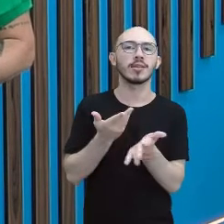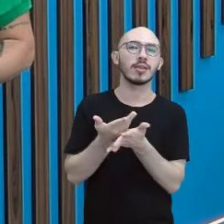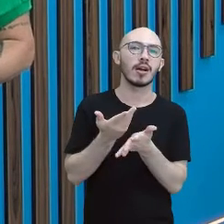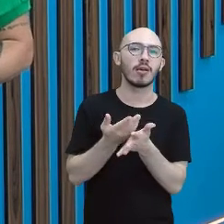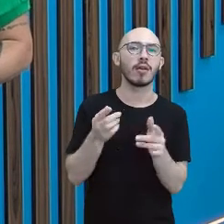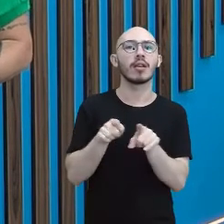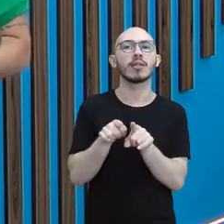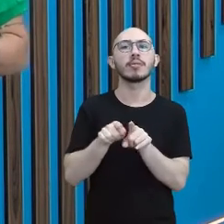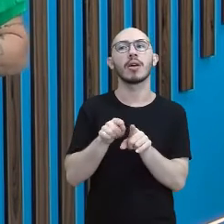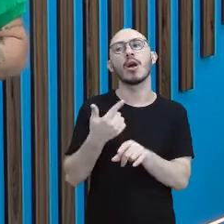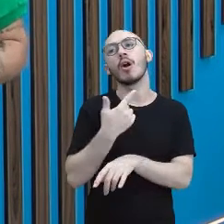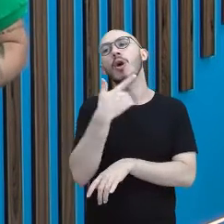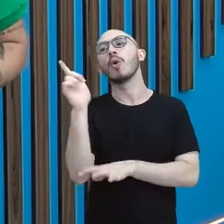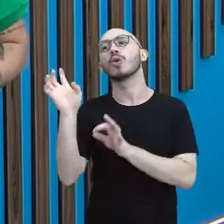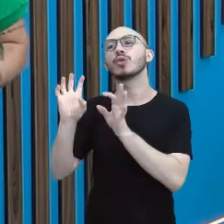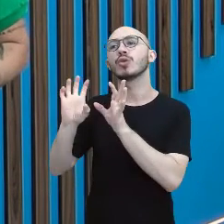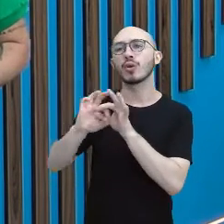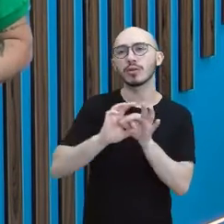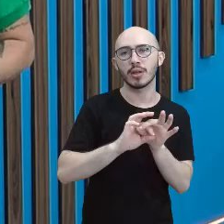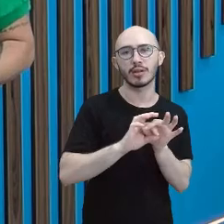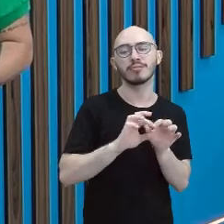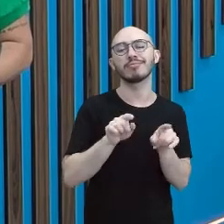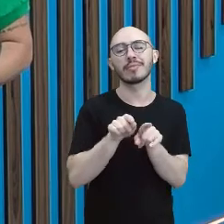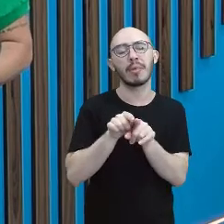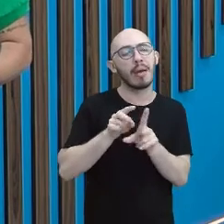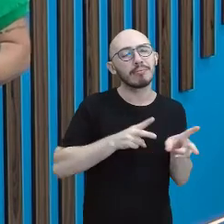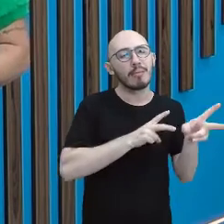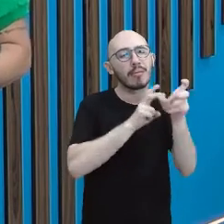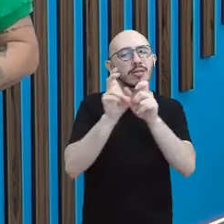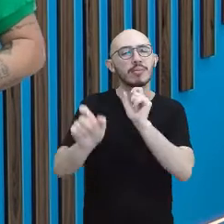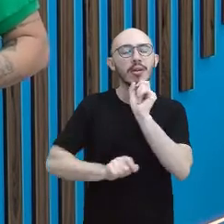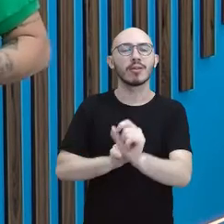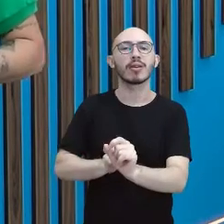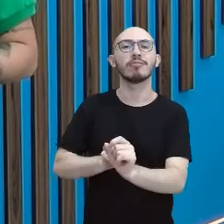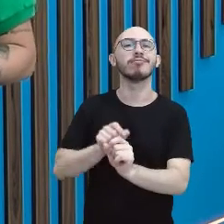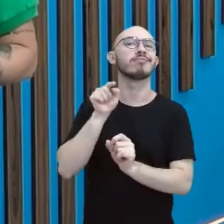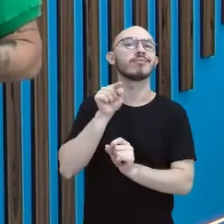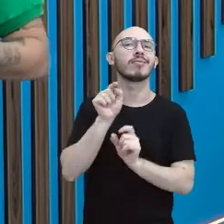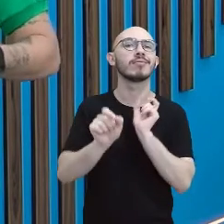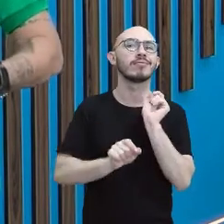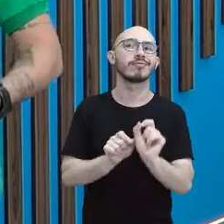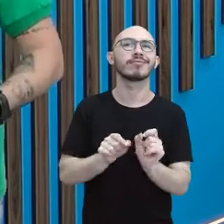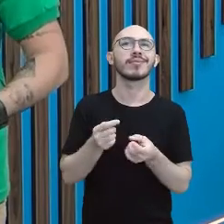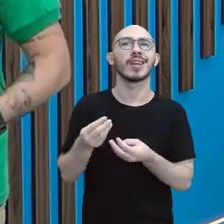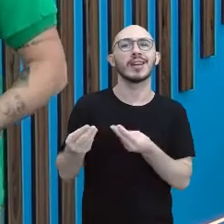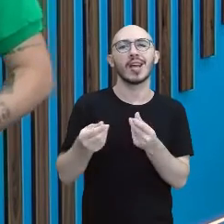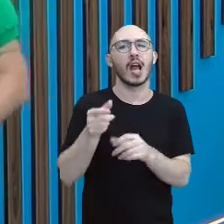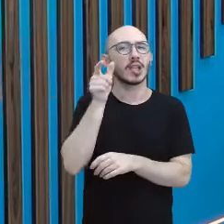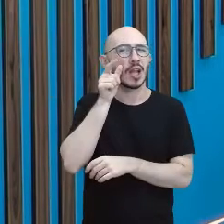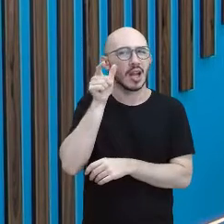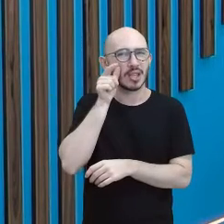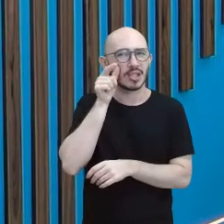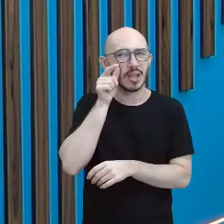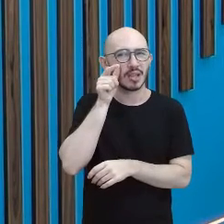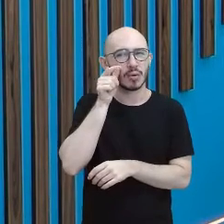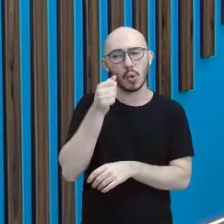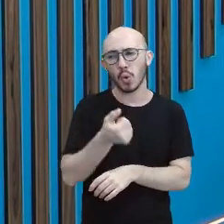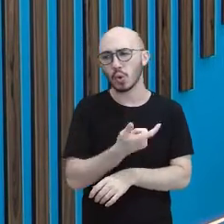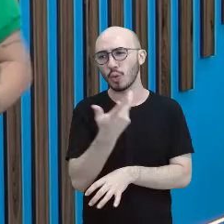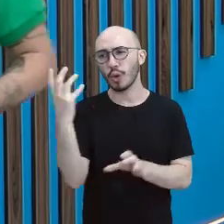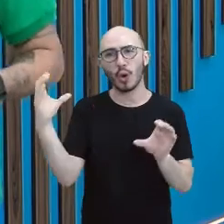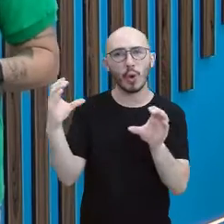com outras situações. Você vai perceber em muitas situações que você não vai estar tão interessado no número como um